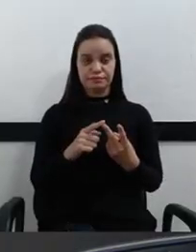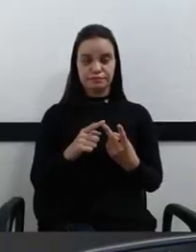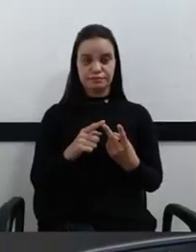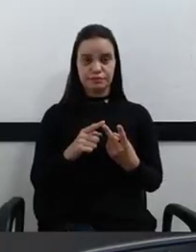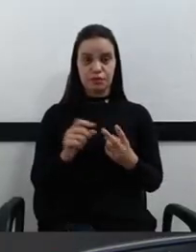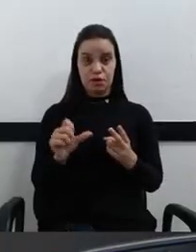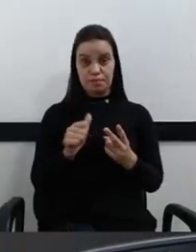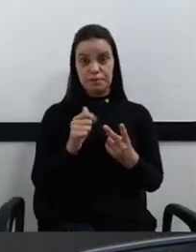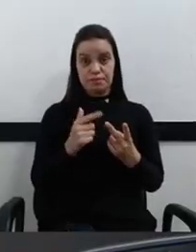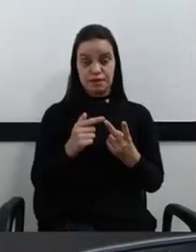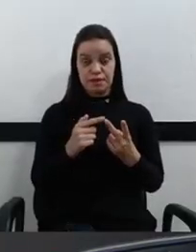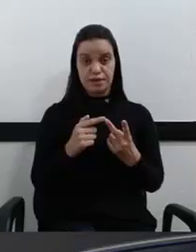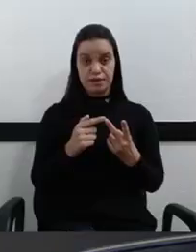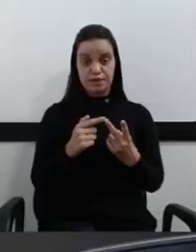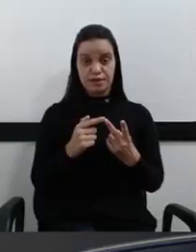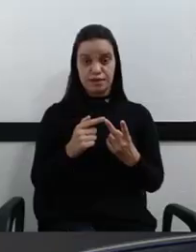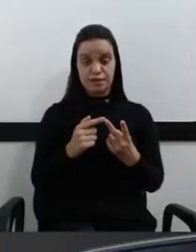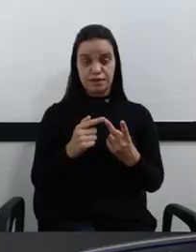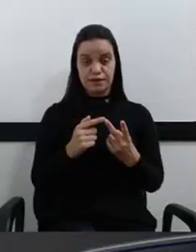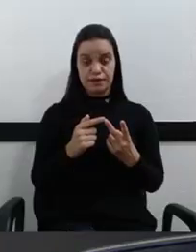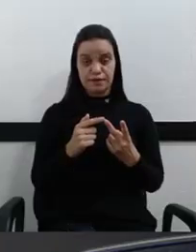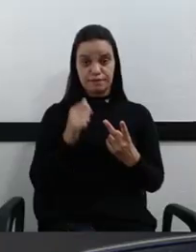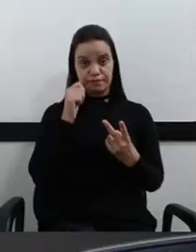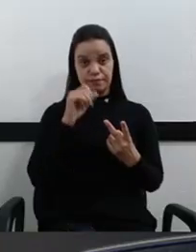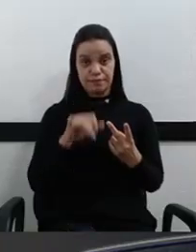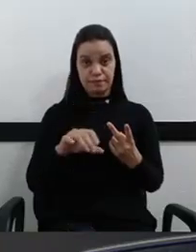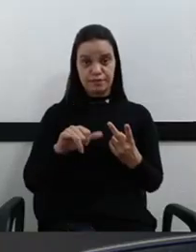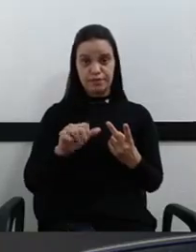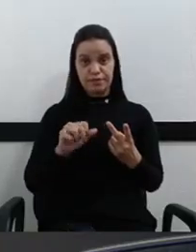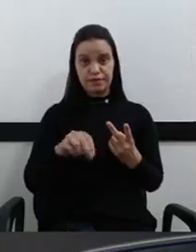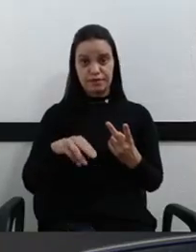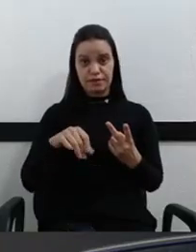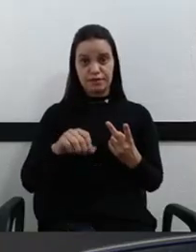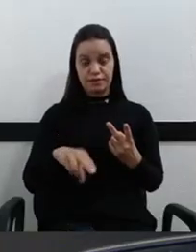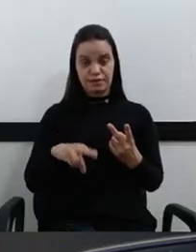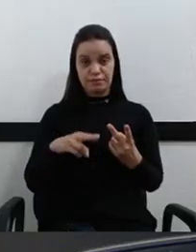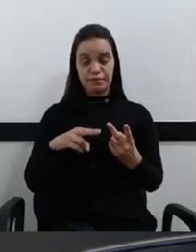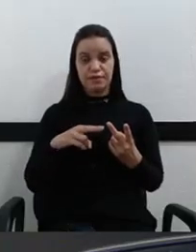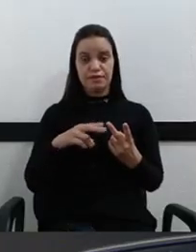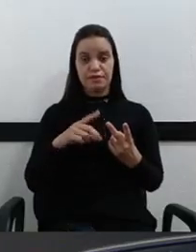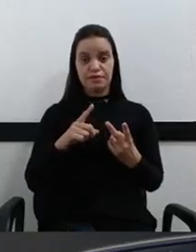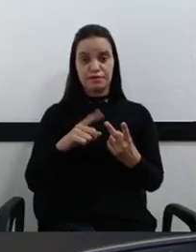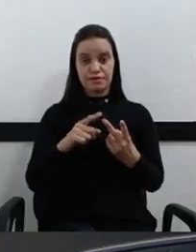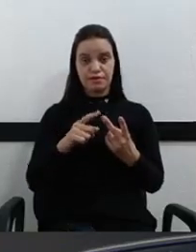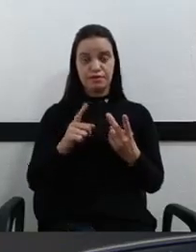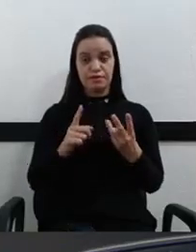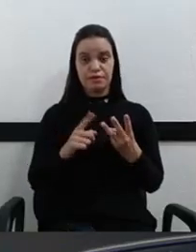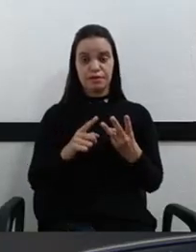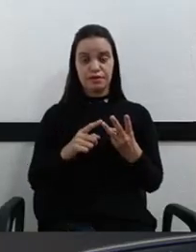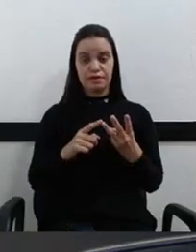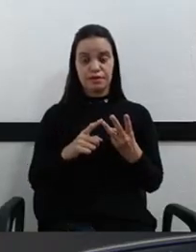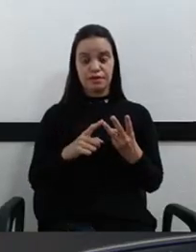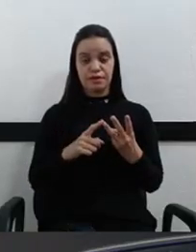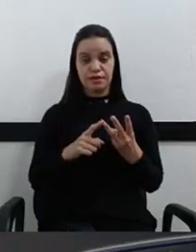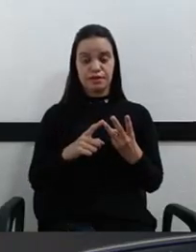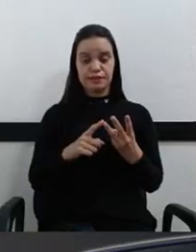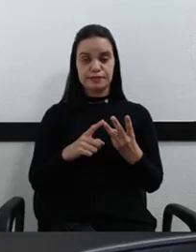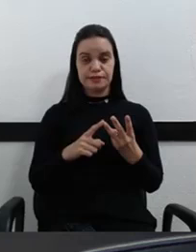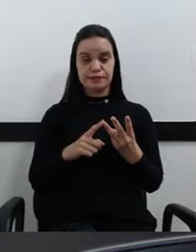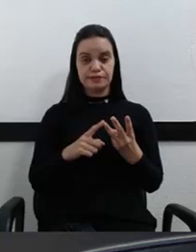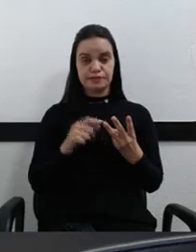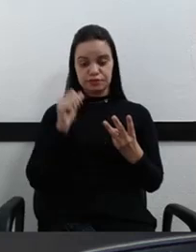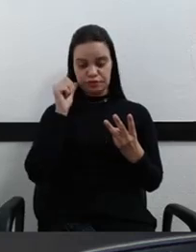como primeira opção, a excelentíssima conselheira Yasmin Oliveira Mercadante Pestana, como única opção, e a